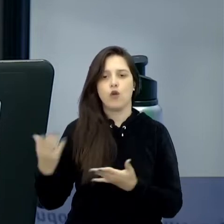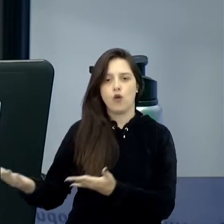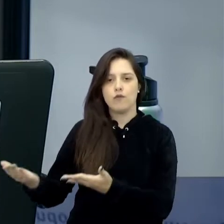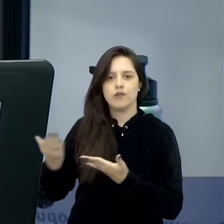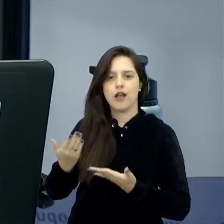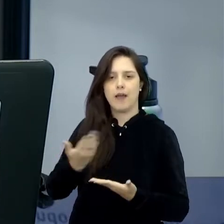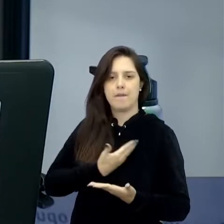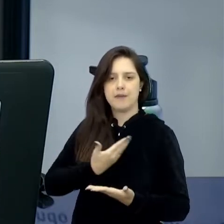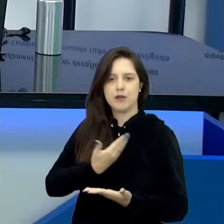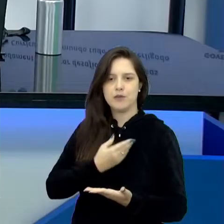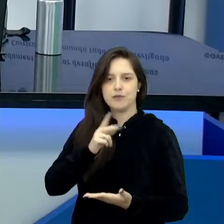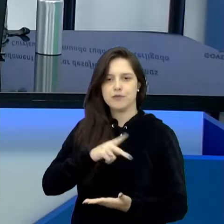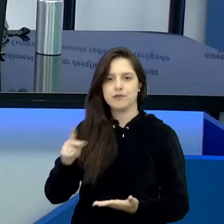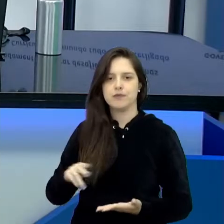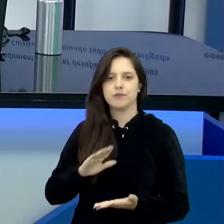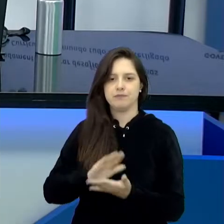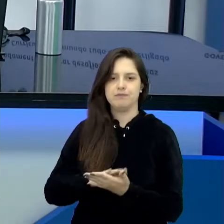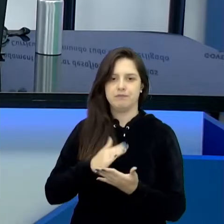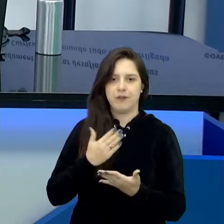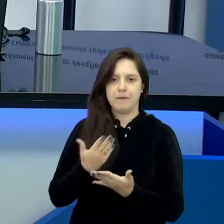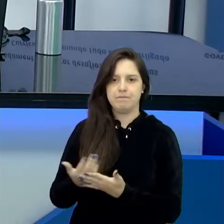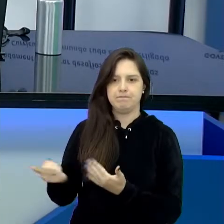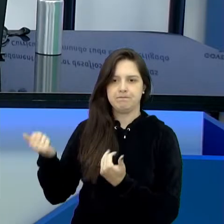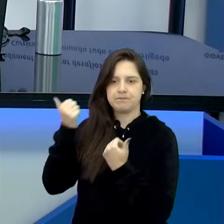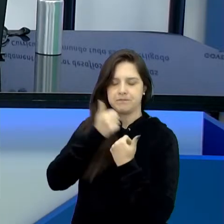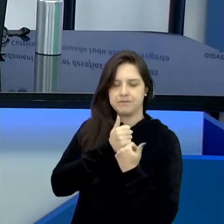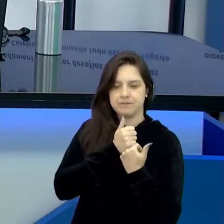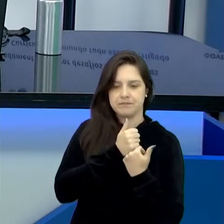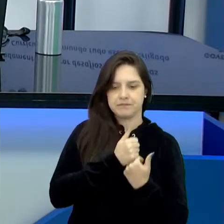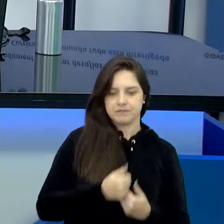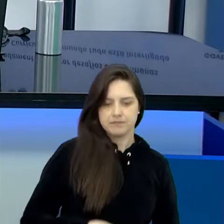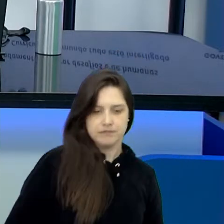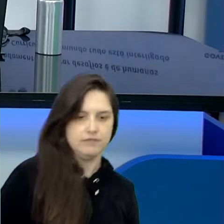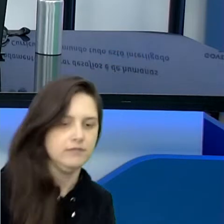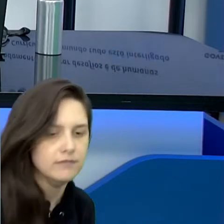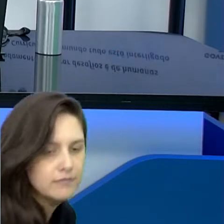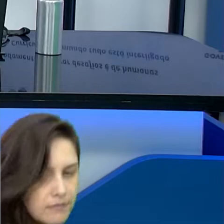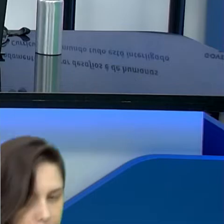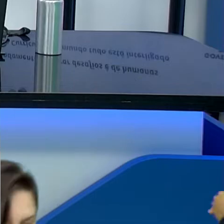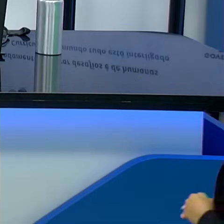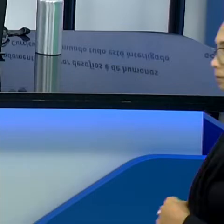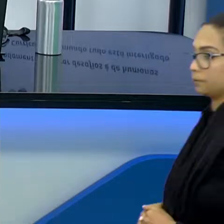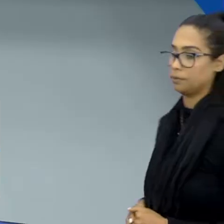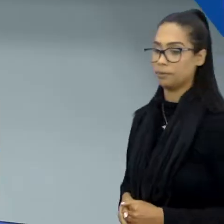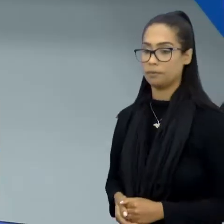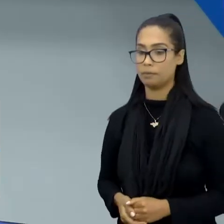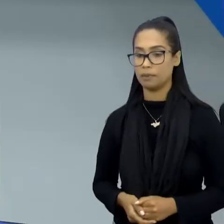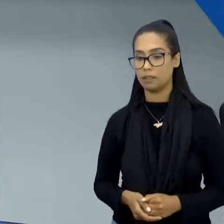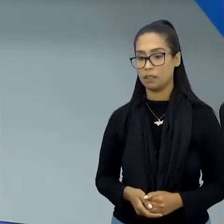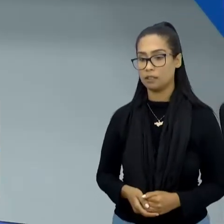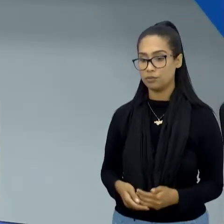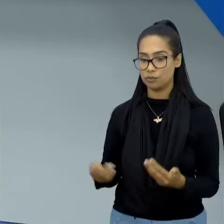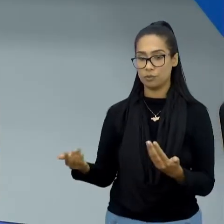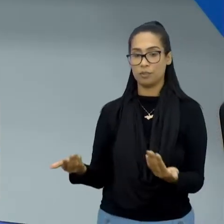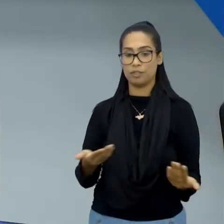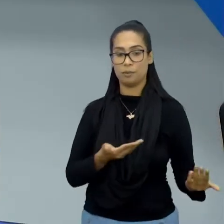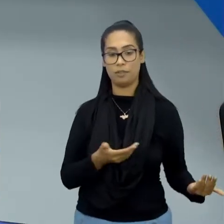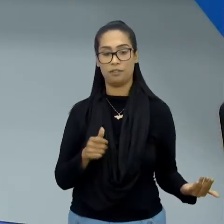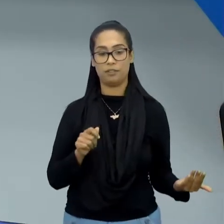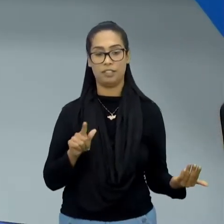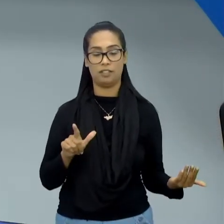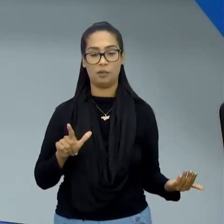o meu grande amigo professor Alcides para estar presente na aula conosco. Seja muito bem-vindo, Alcides. Obrigado, Mafê. É sempre uma